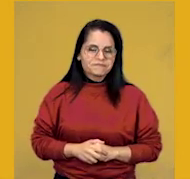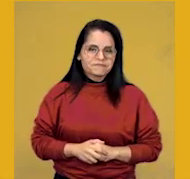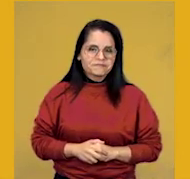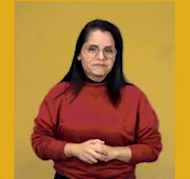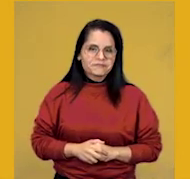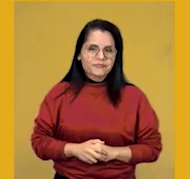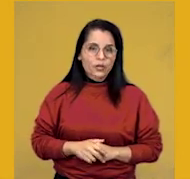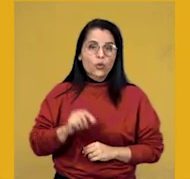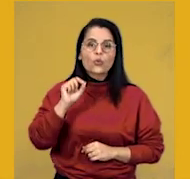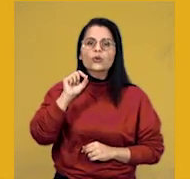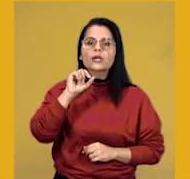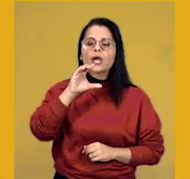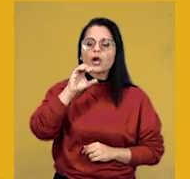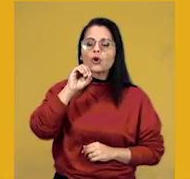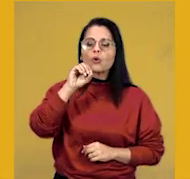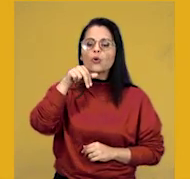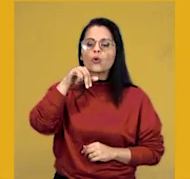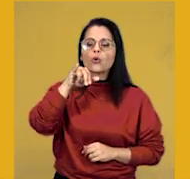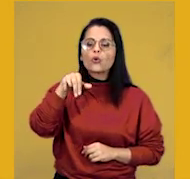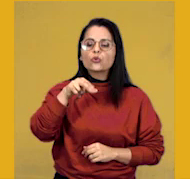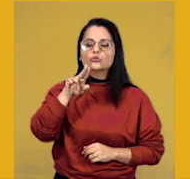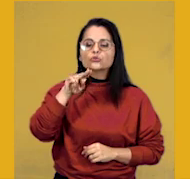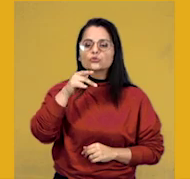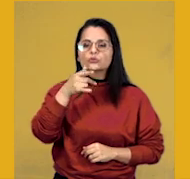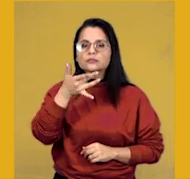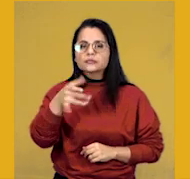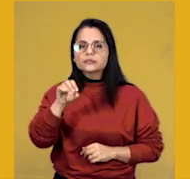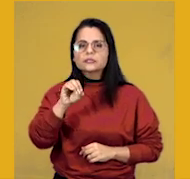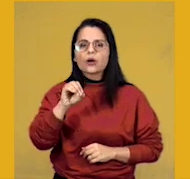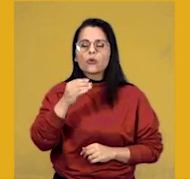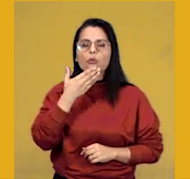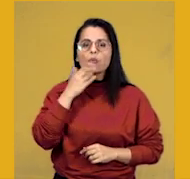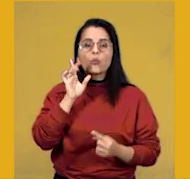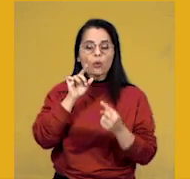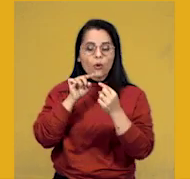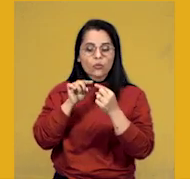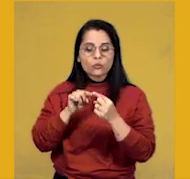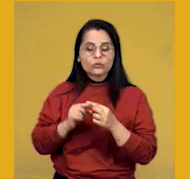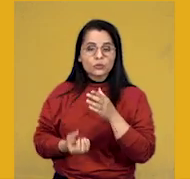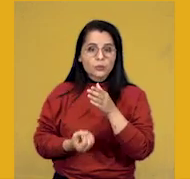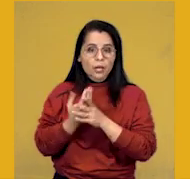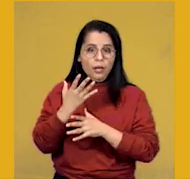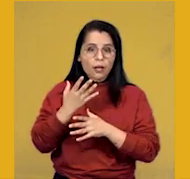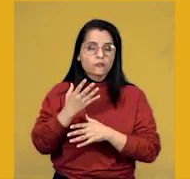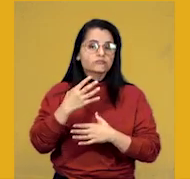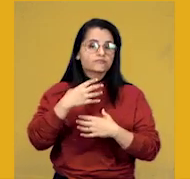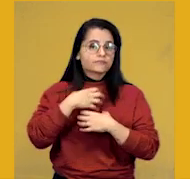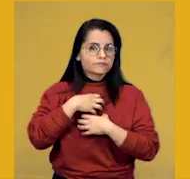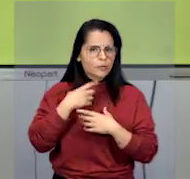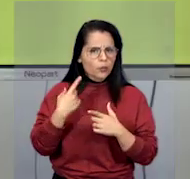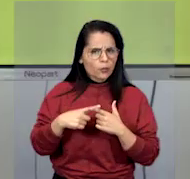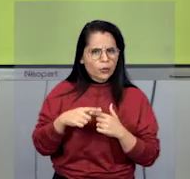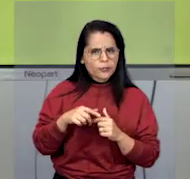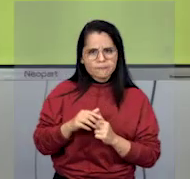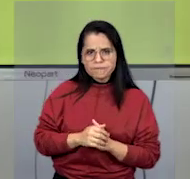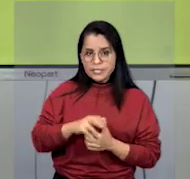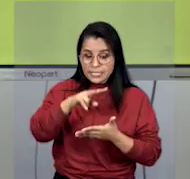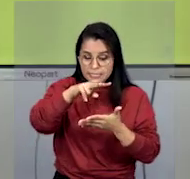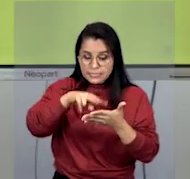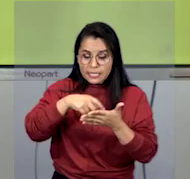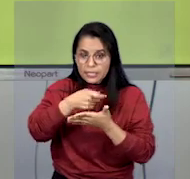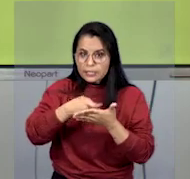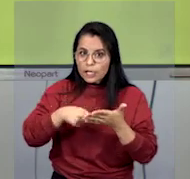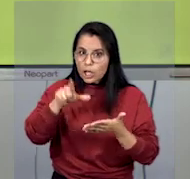O que é conjunção, o que é tipos e a criação de sentido. Porque quando você lê um